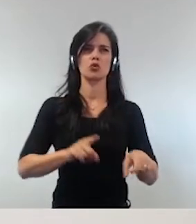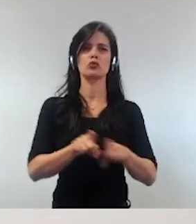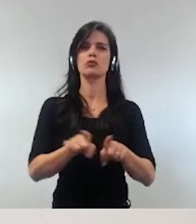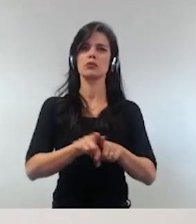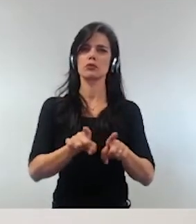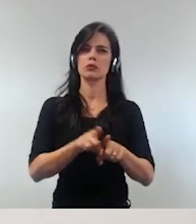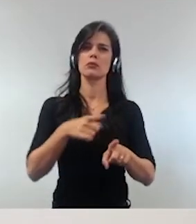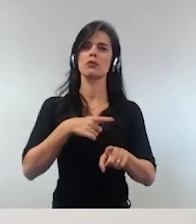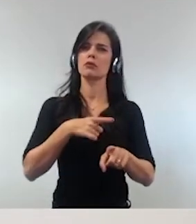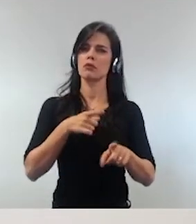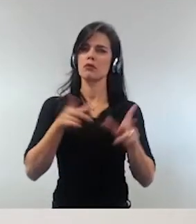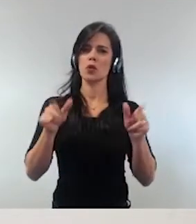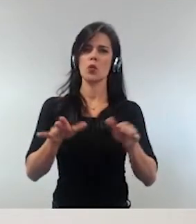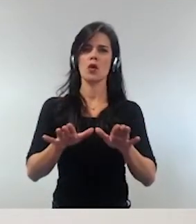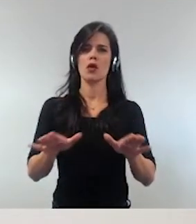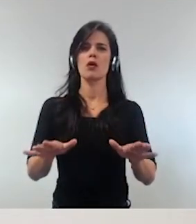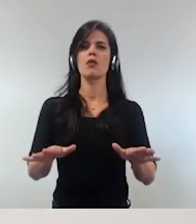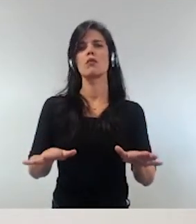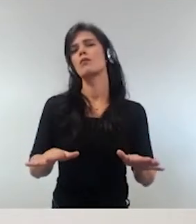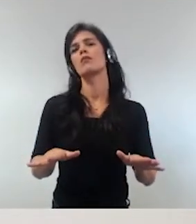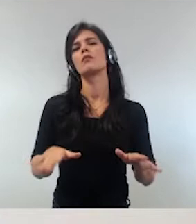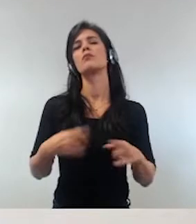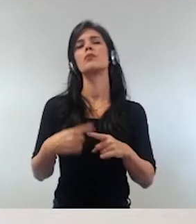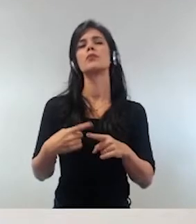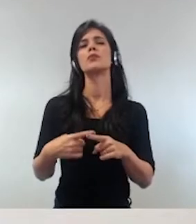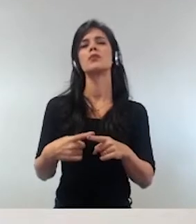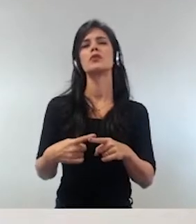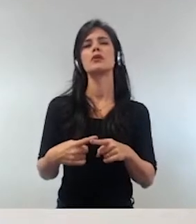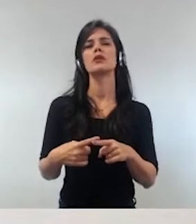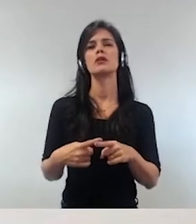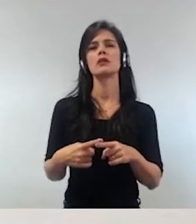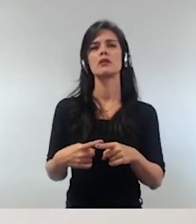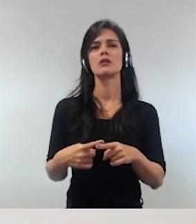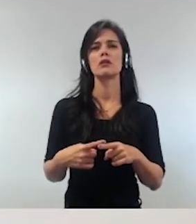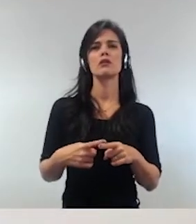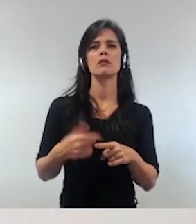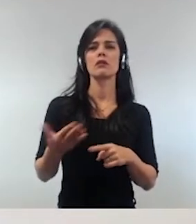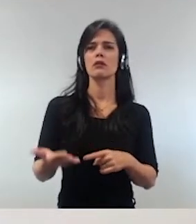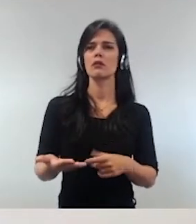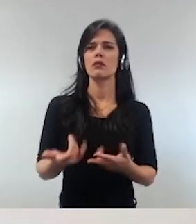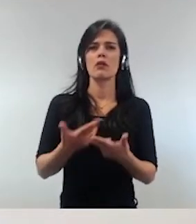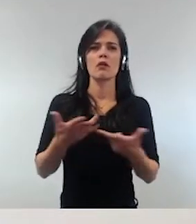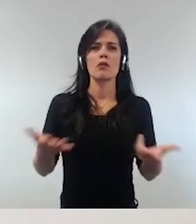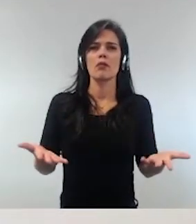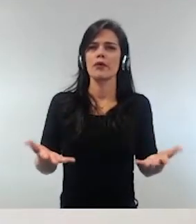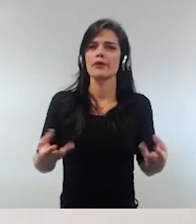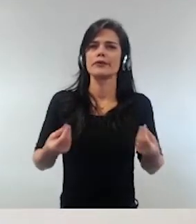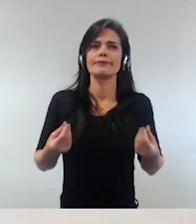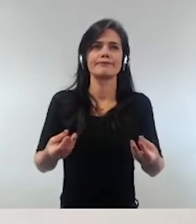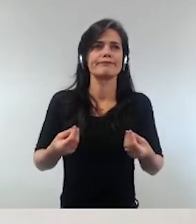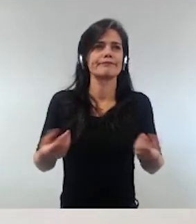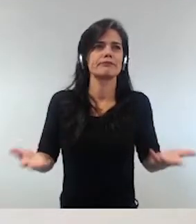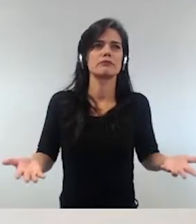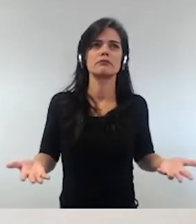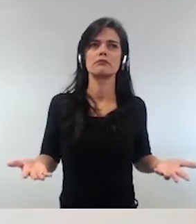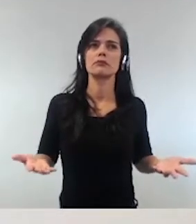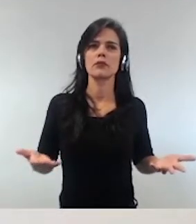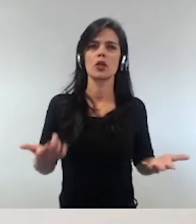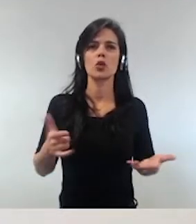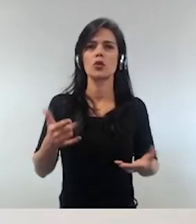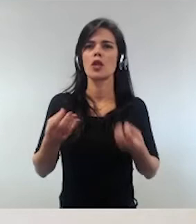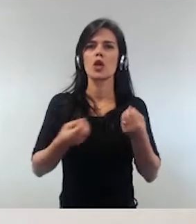teve um movimento nesse sentido, justamente porque é algo realmente imprevisível, cuja extensão a gente não